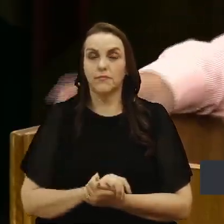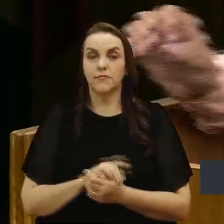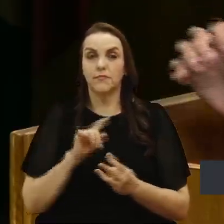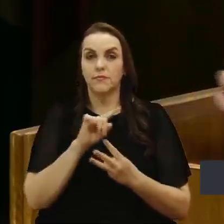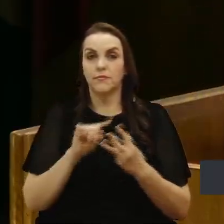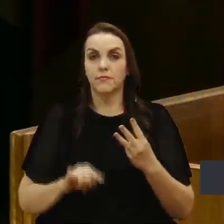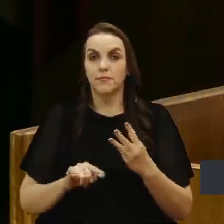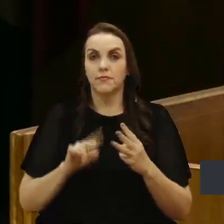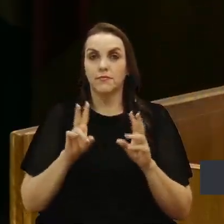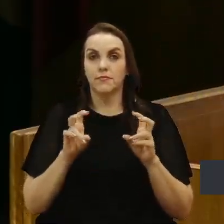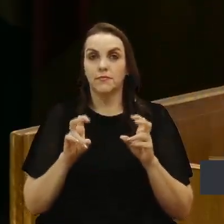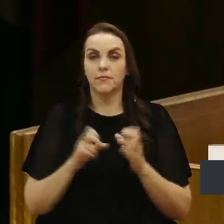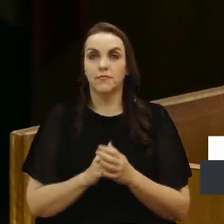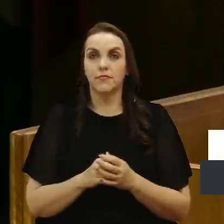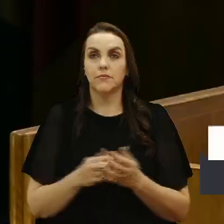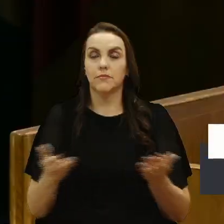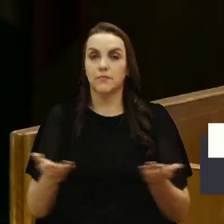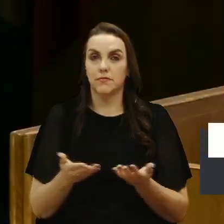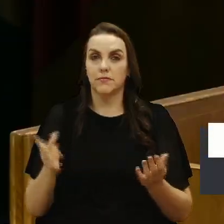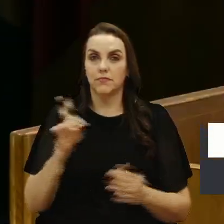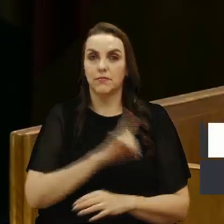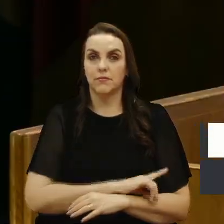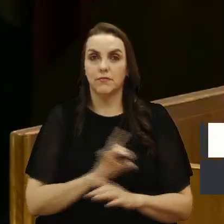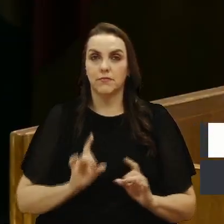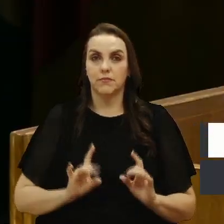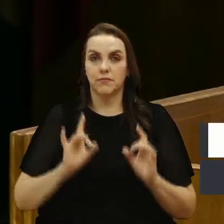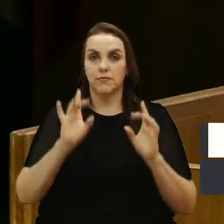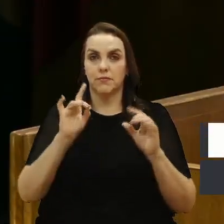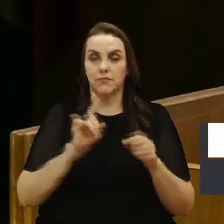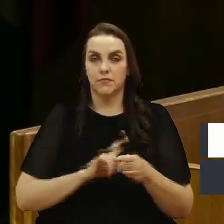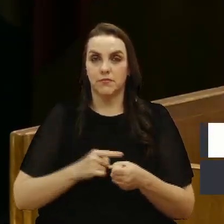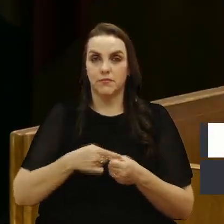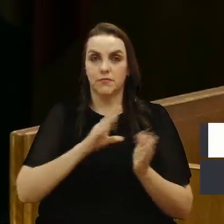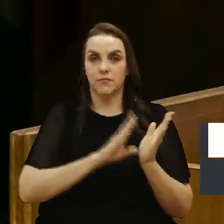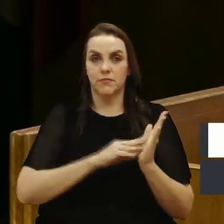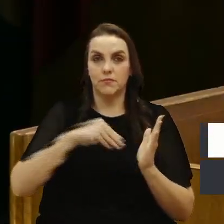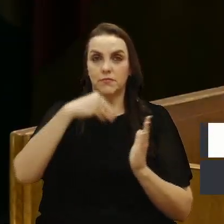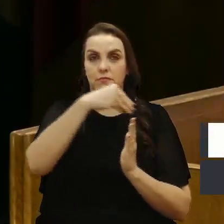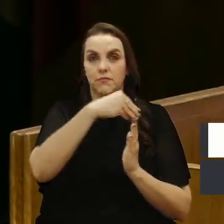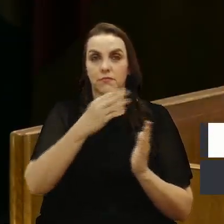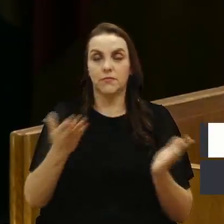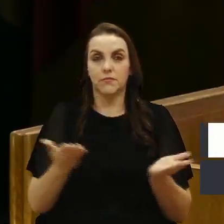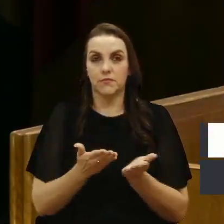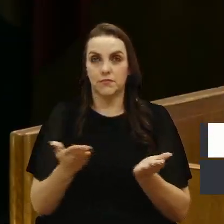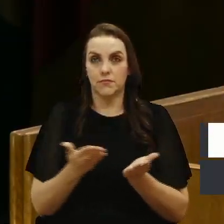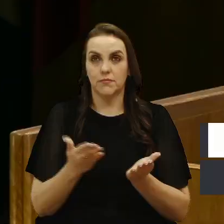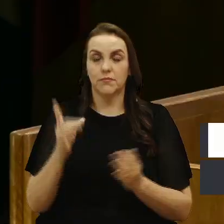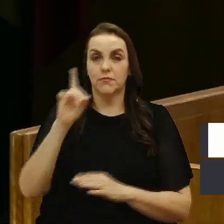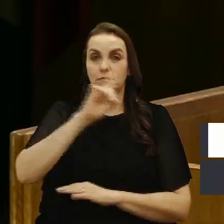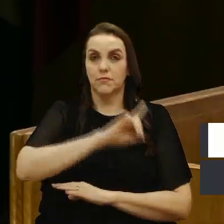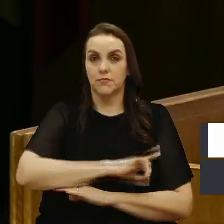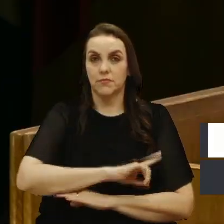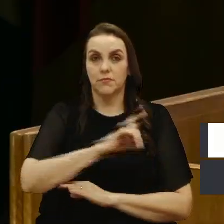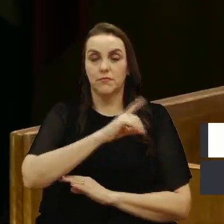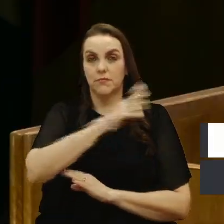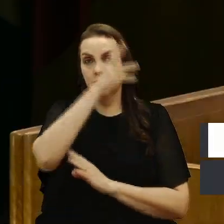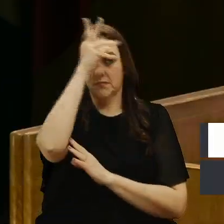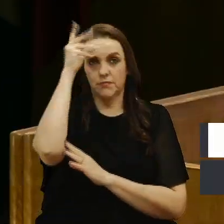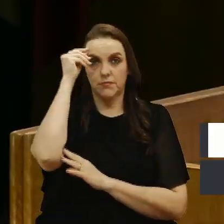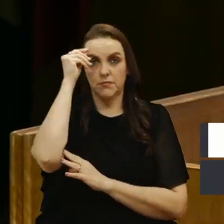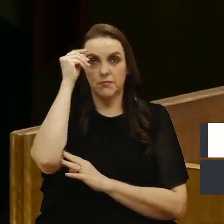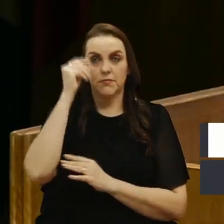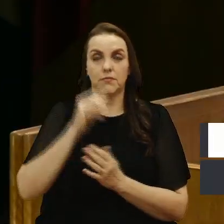primeiro, hoje é uma data especial para o município, está no nosso calendário. Hoje é o Dia Municipal